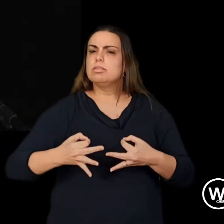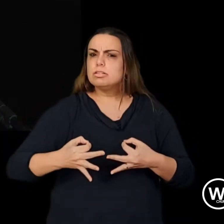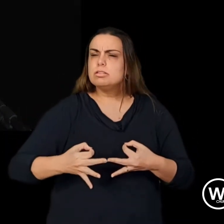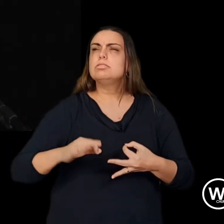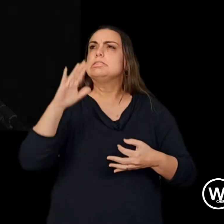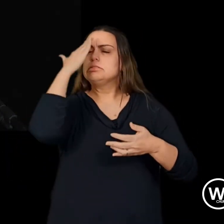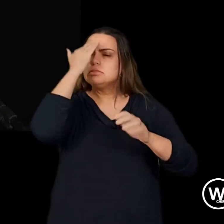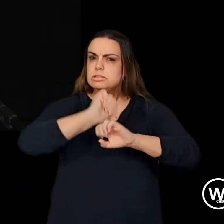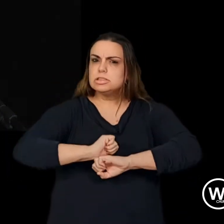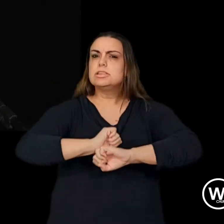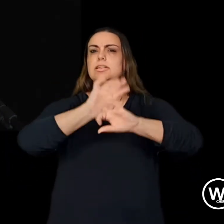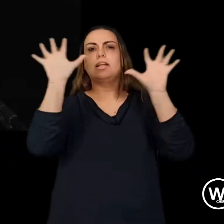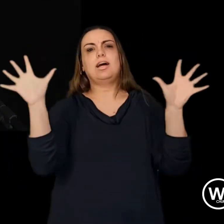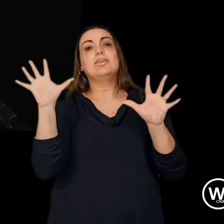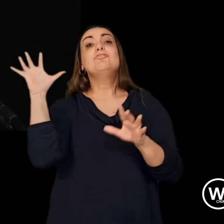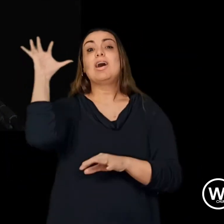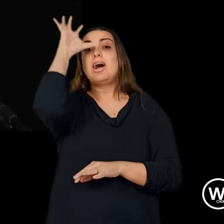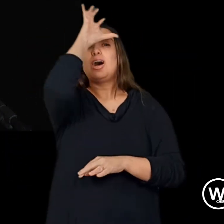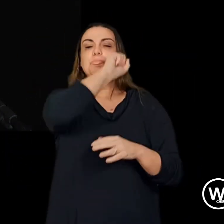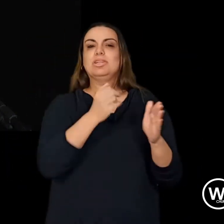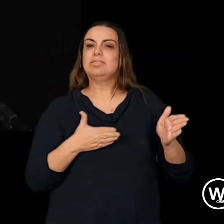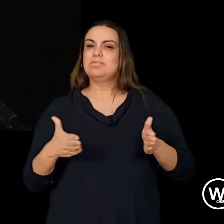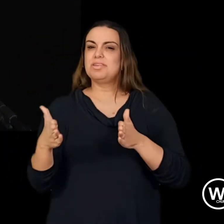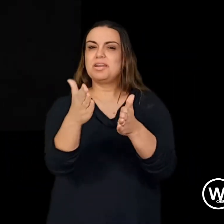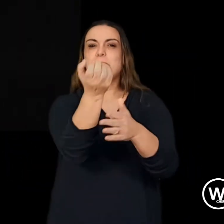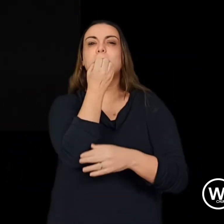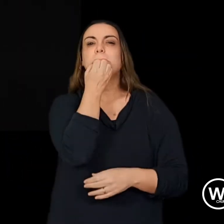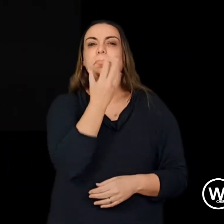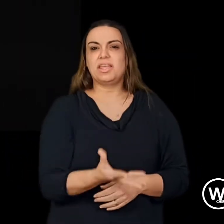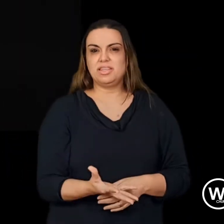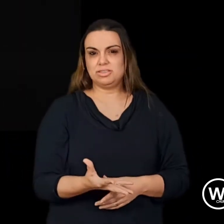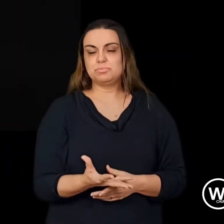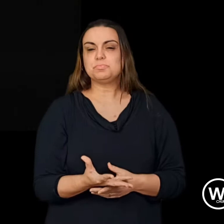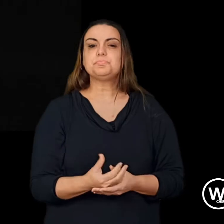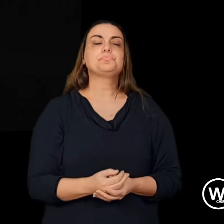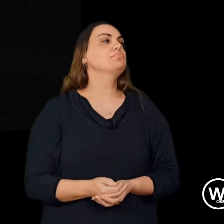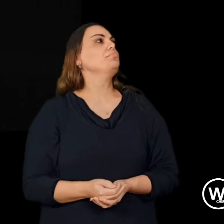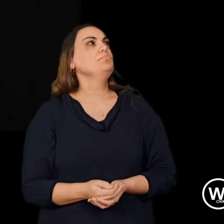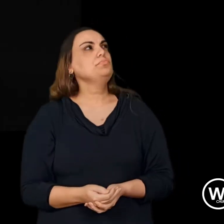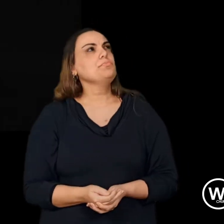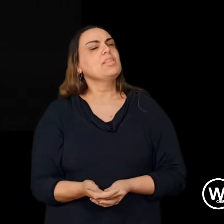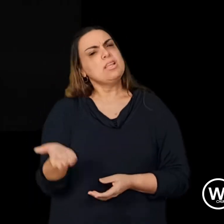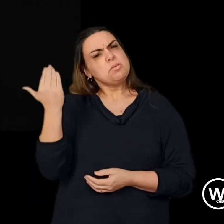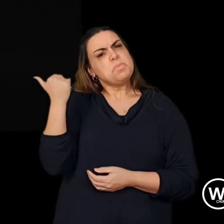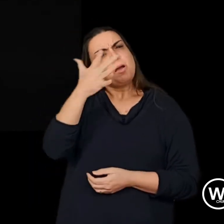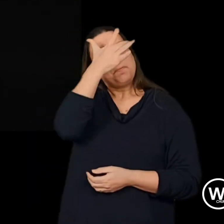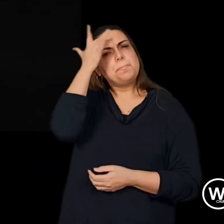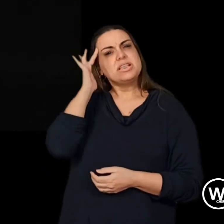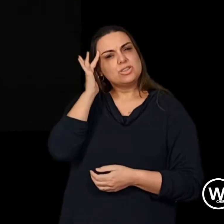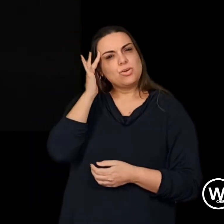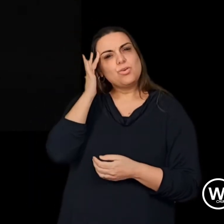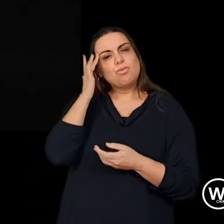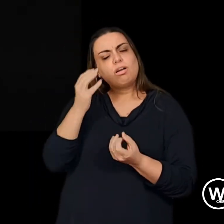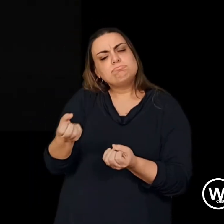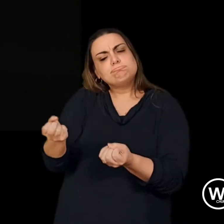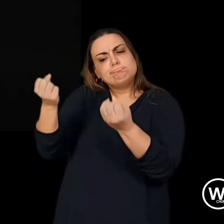certo, e aprenderá os caminhos do bem. Uma vez uma pessoa compartilhou comigo o